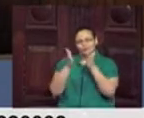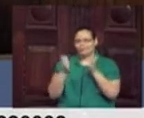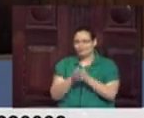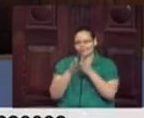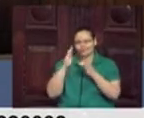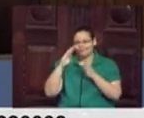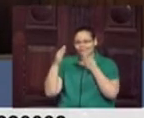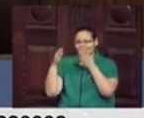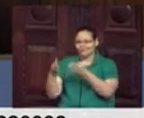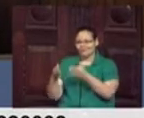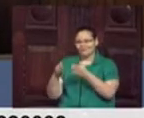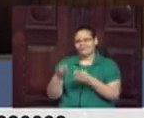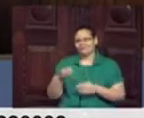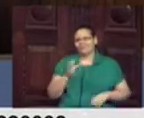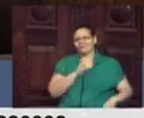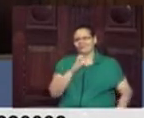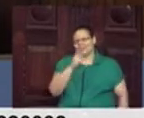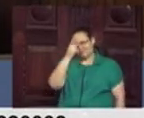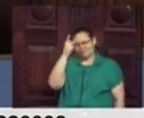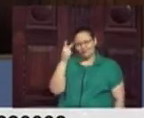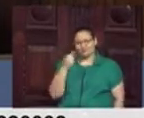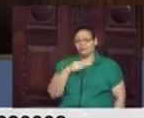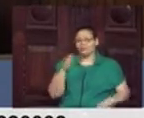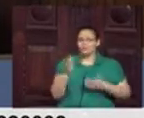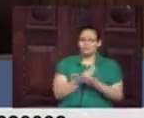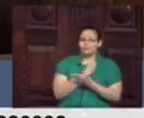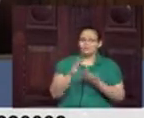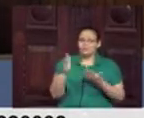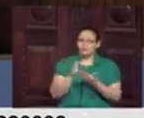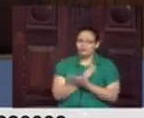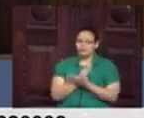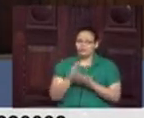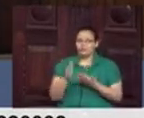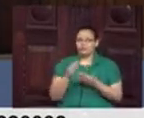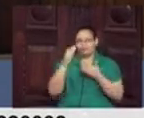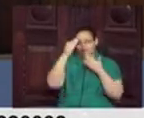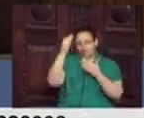elite de cima que sempre bancou esse governo. Por isso alguns já foram para Bangu, outros irão. Obrigado.